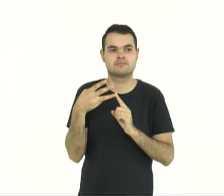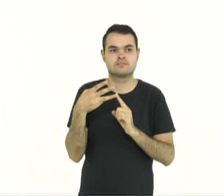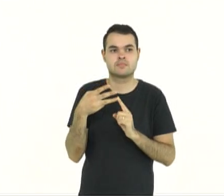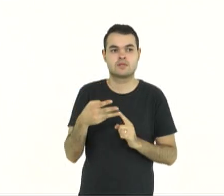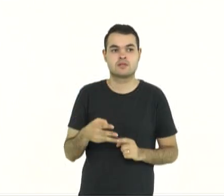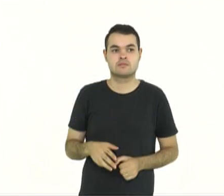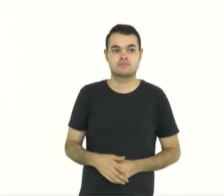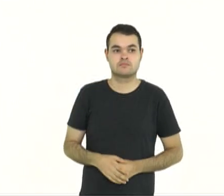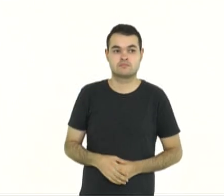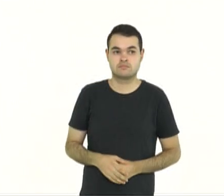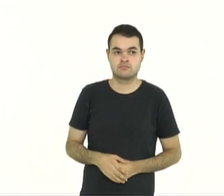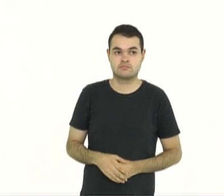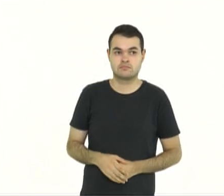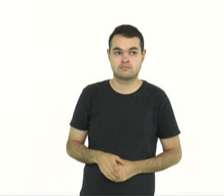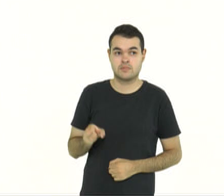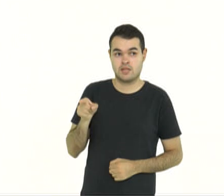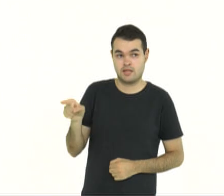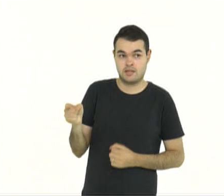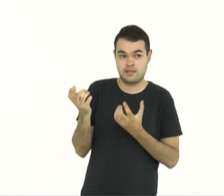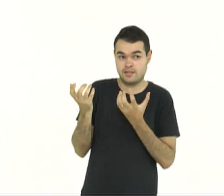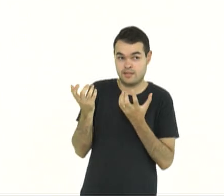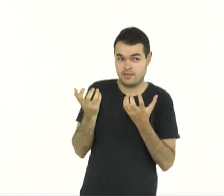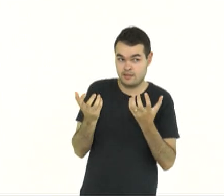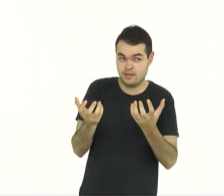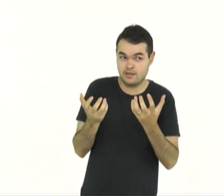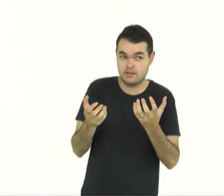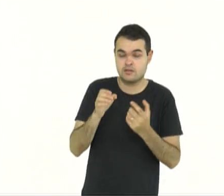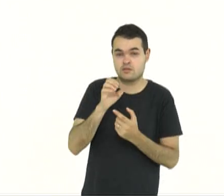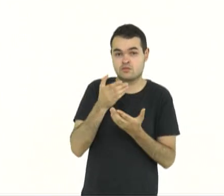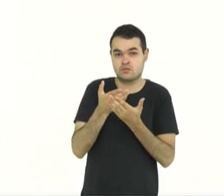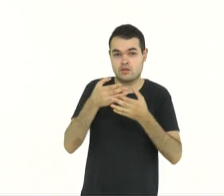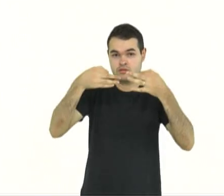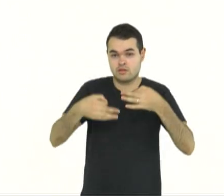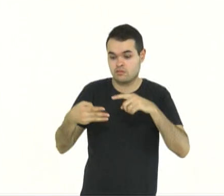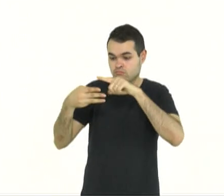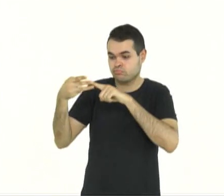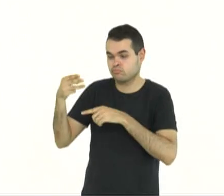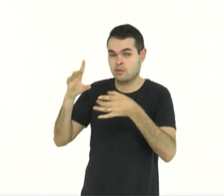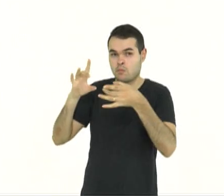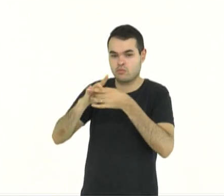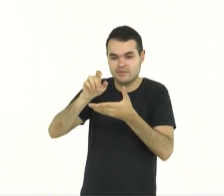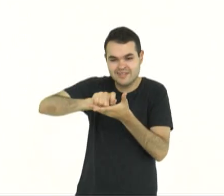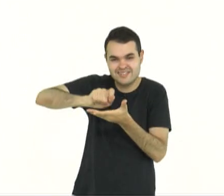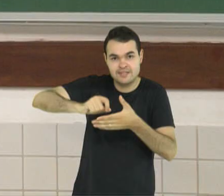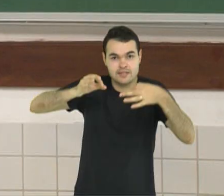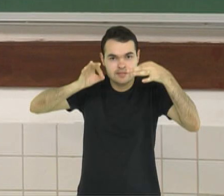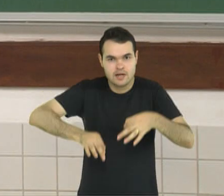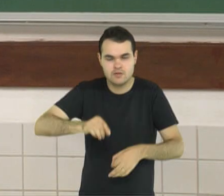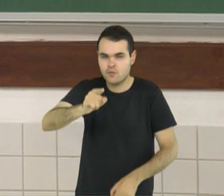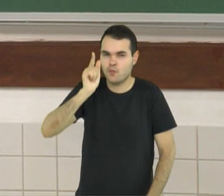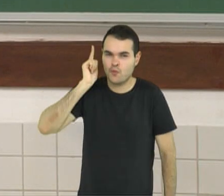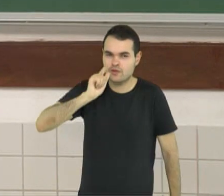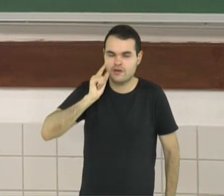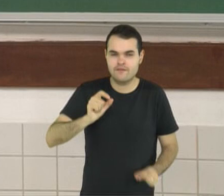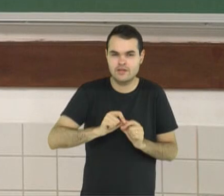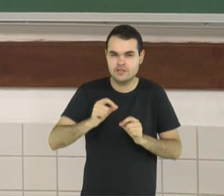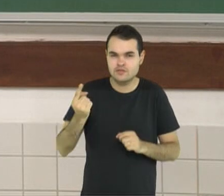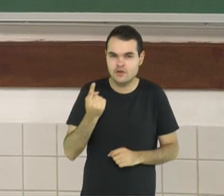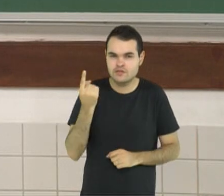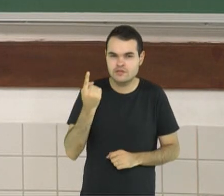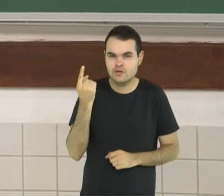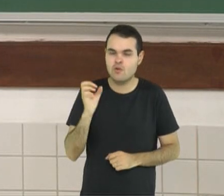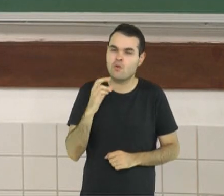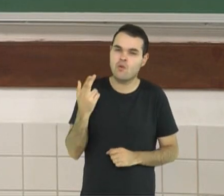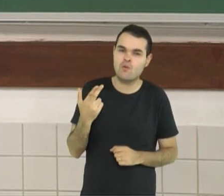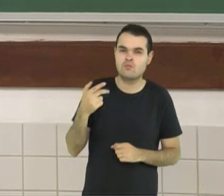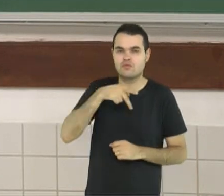C. El quieren estudiar derecho. E então, conseguem fazer sozinhos ou